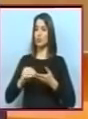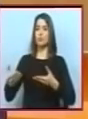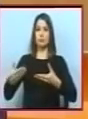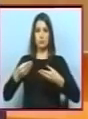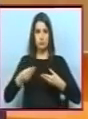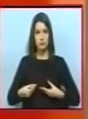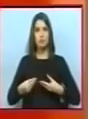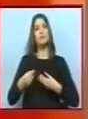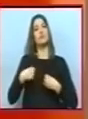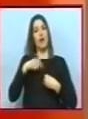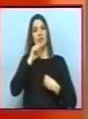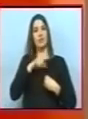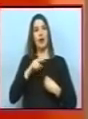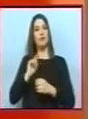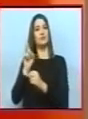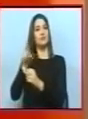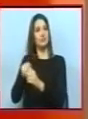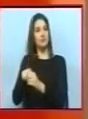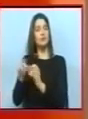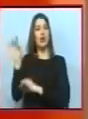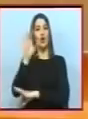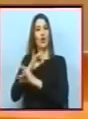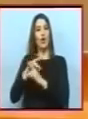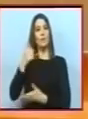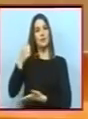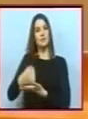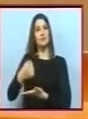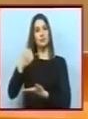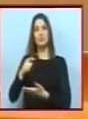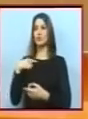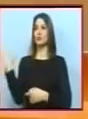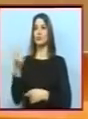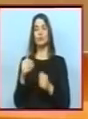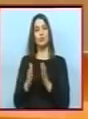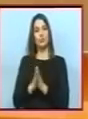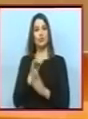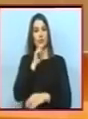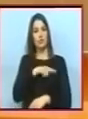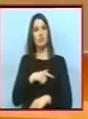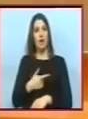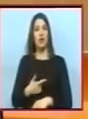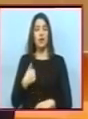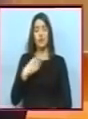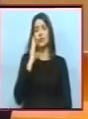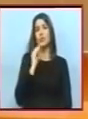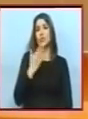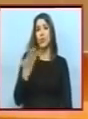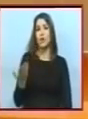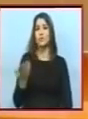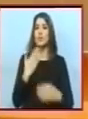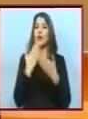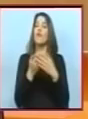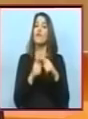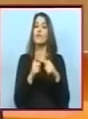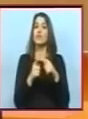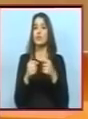testamentos, nessa altura pode integrar plenamente o Registro Europeu de Testamentos, e julgo que com vantagem